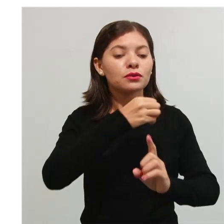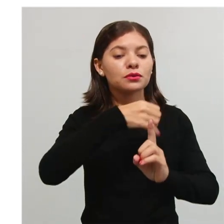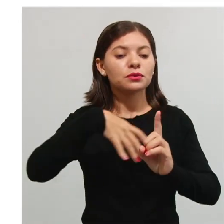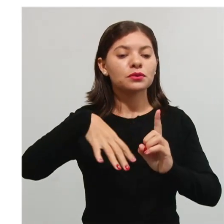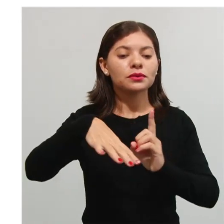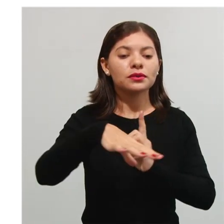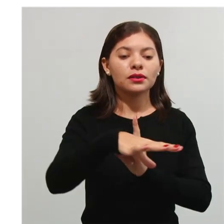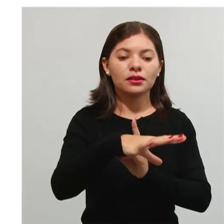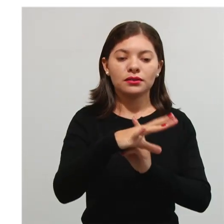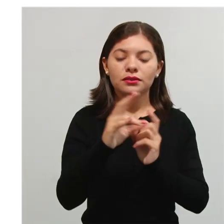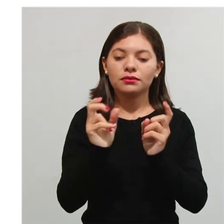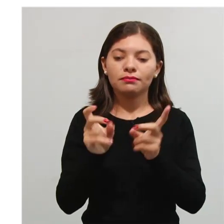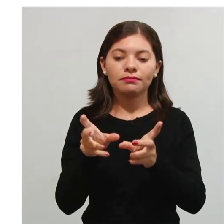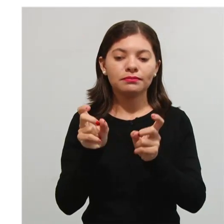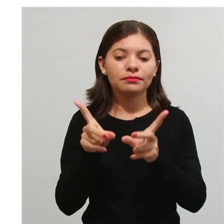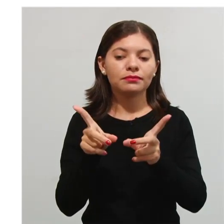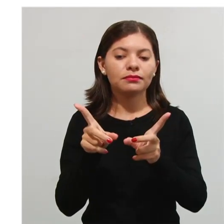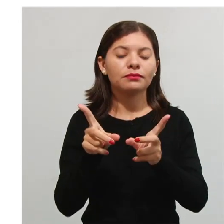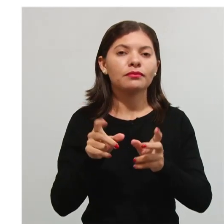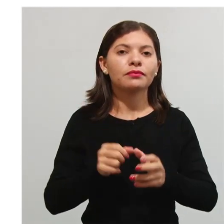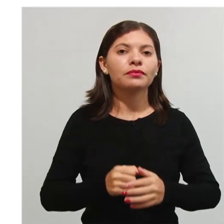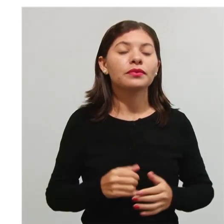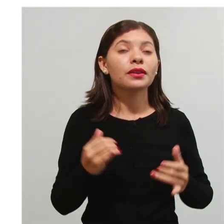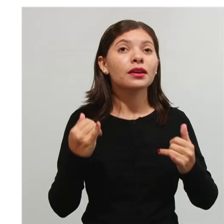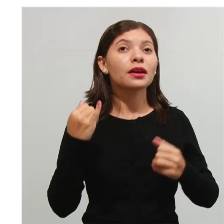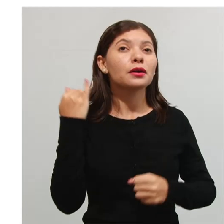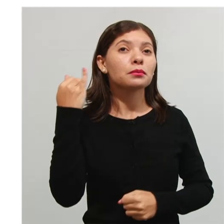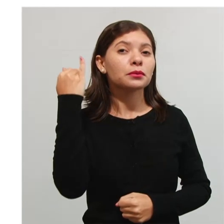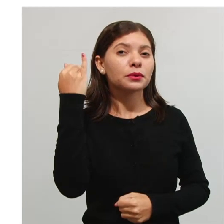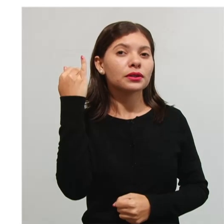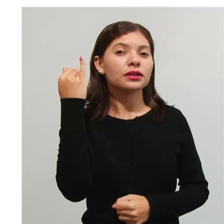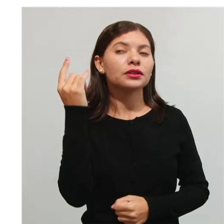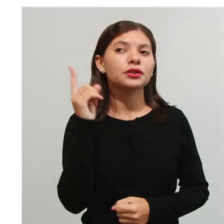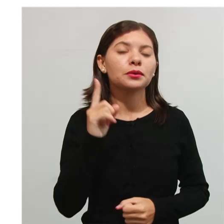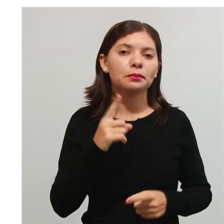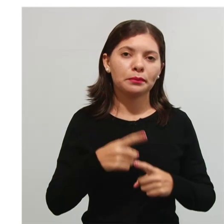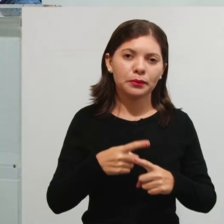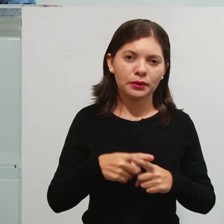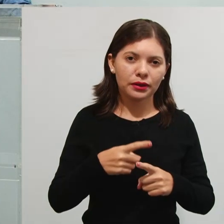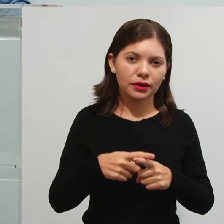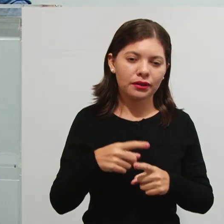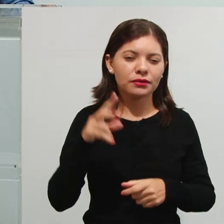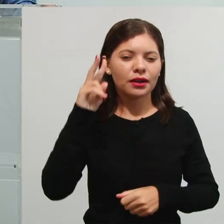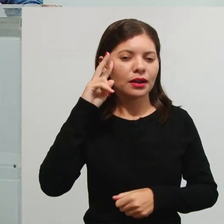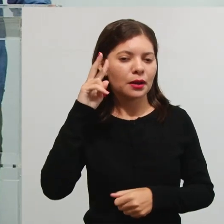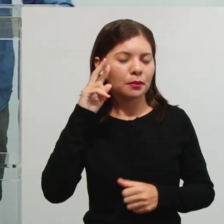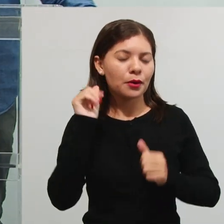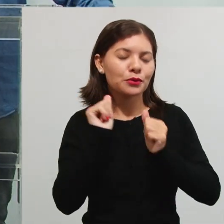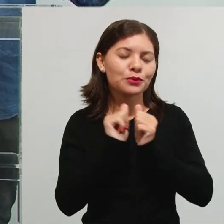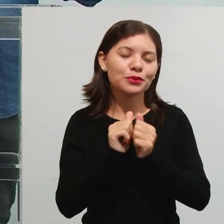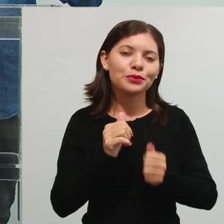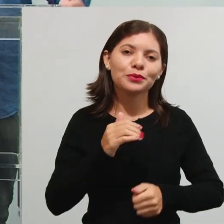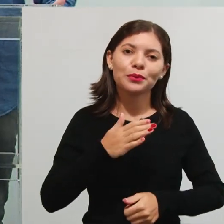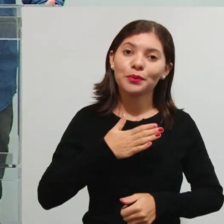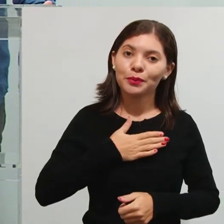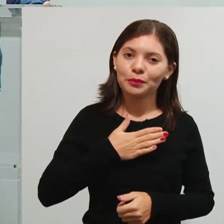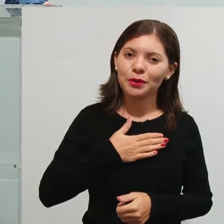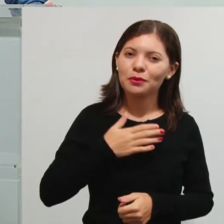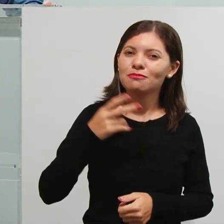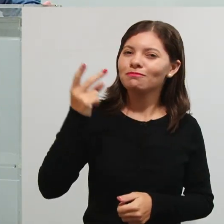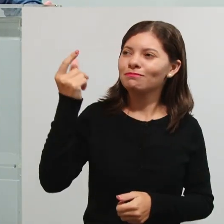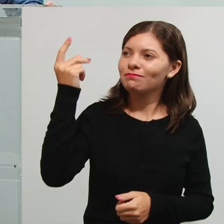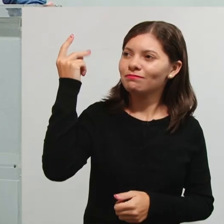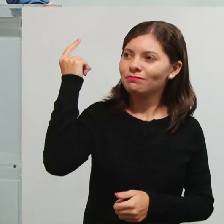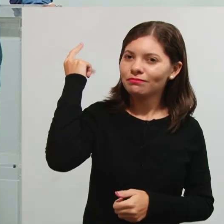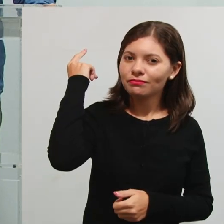sociais e de mercado. E é muito importante esse ponto, porque você lembra aí, juntamente comigo, que há tempos atrás,